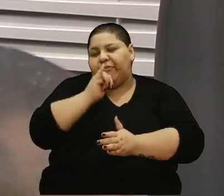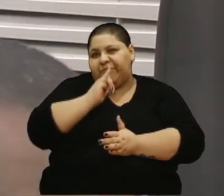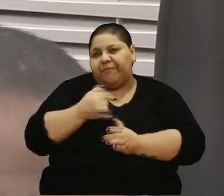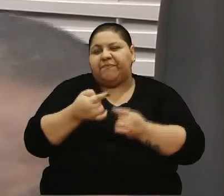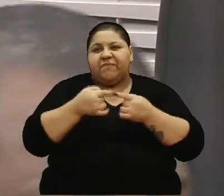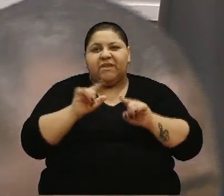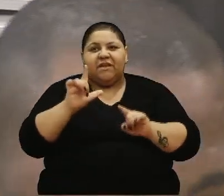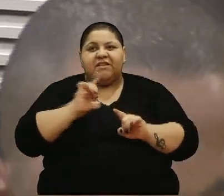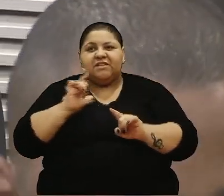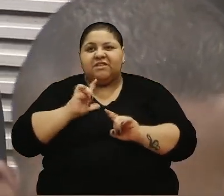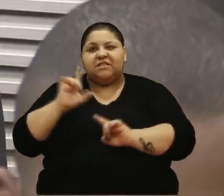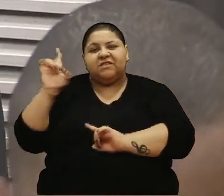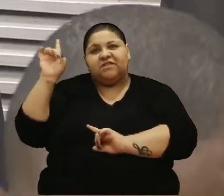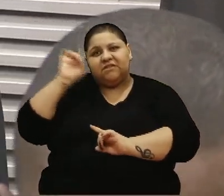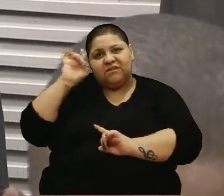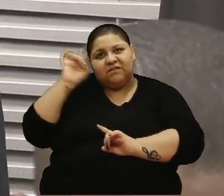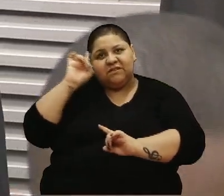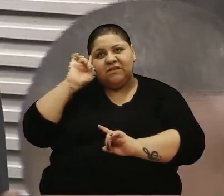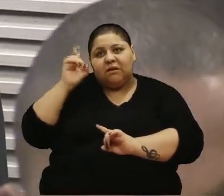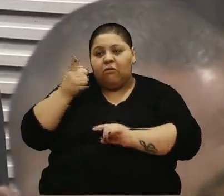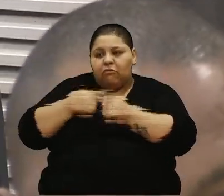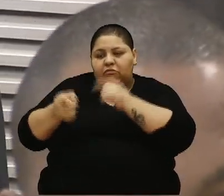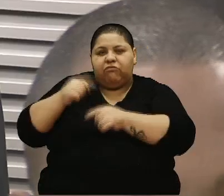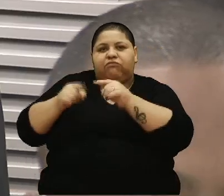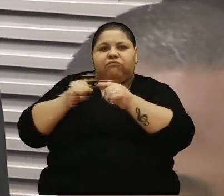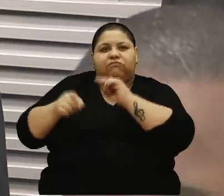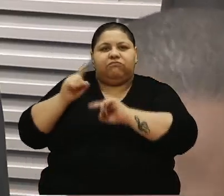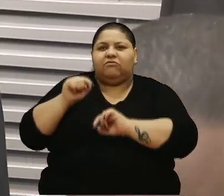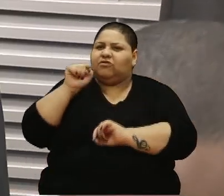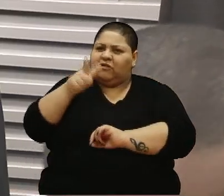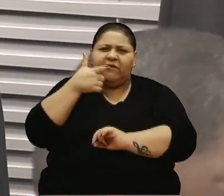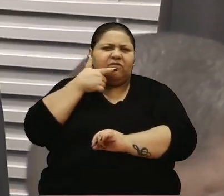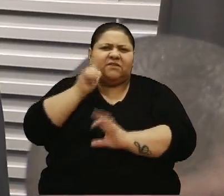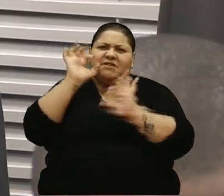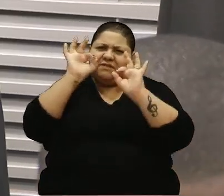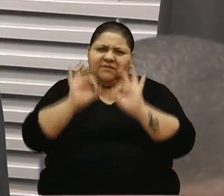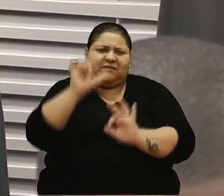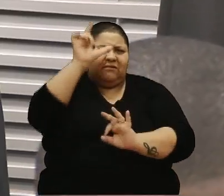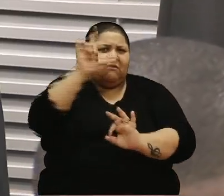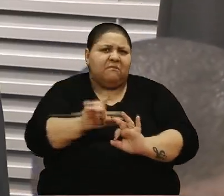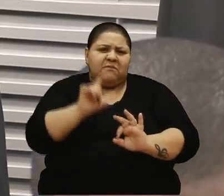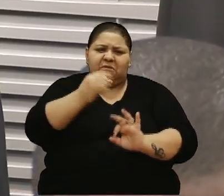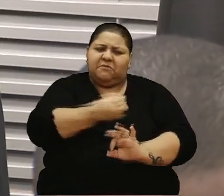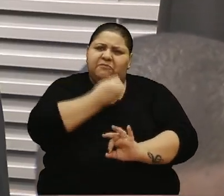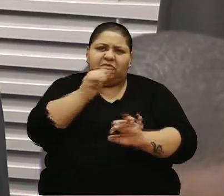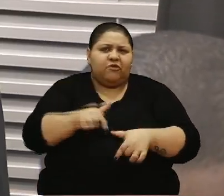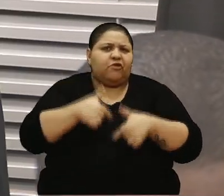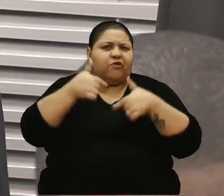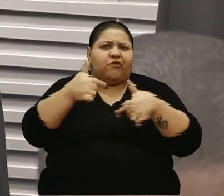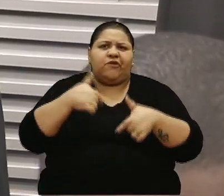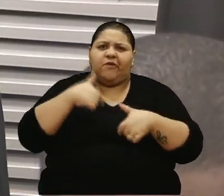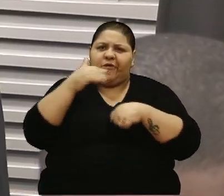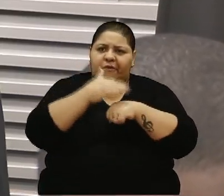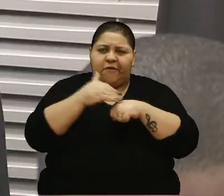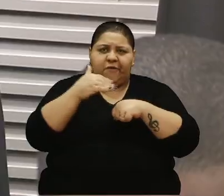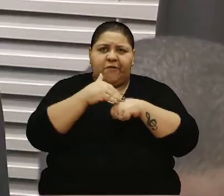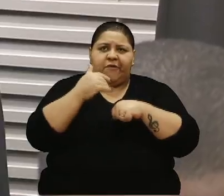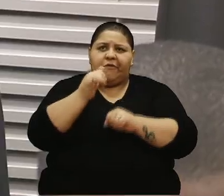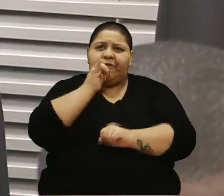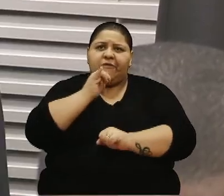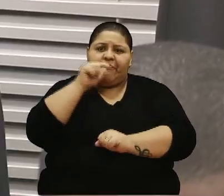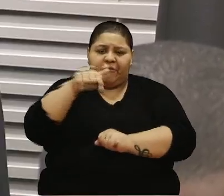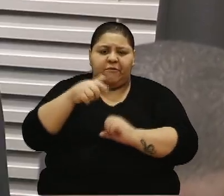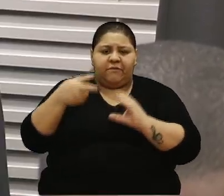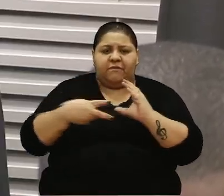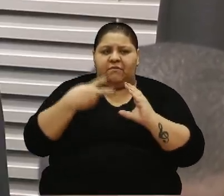mas a gente tem que estar todos os dias buscando superação. Isso o senhor vai tirar de letra. O senhor é uma pessoa muito ativa, um vereador que eu tenho grande carinho também como exemplo aqui na